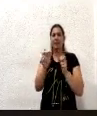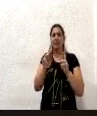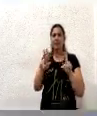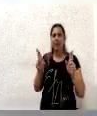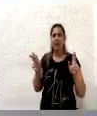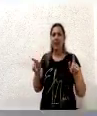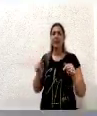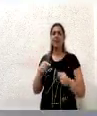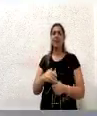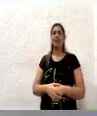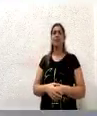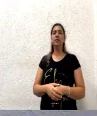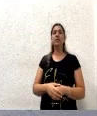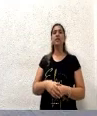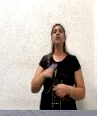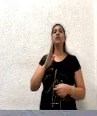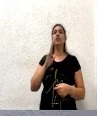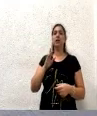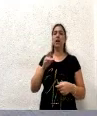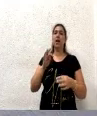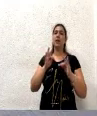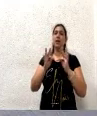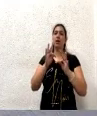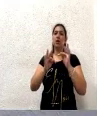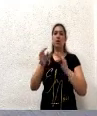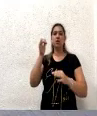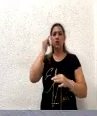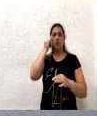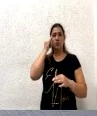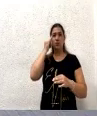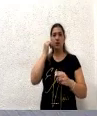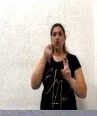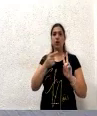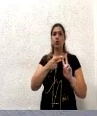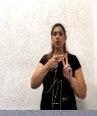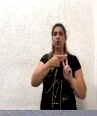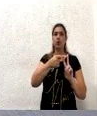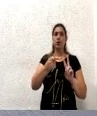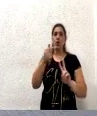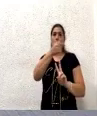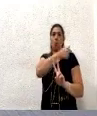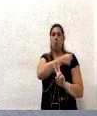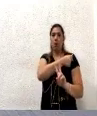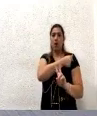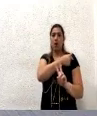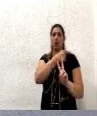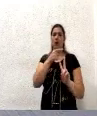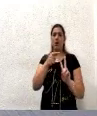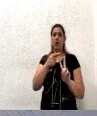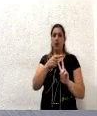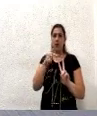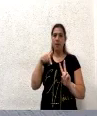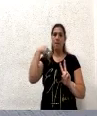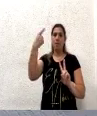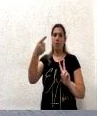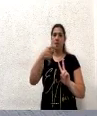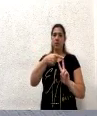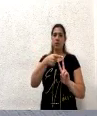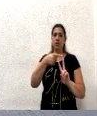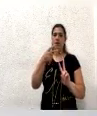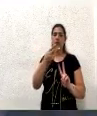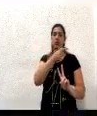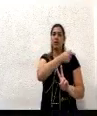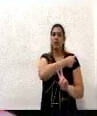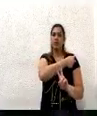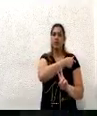É uma vacina de tecnologia japonesa e que precisam de duas doses. Então, o Ministério, além de ter que provisionar a vacina para